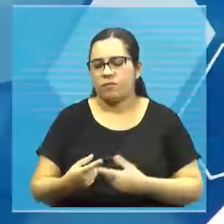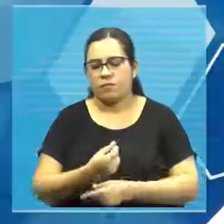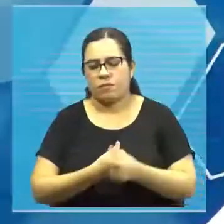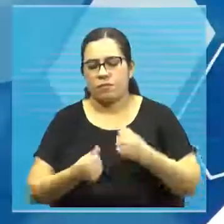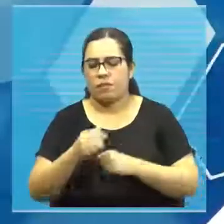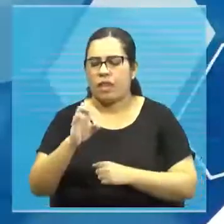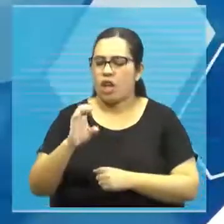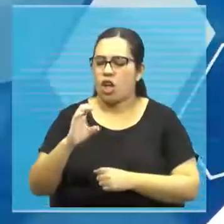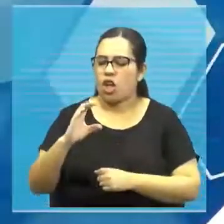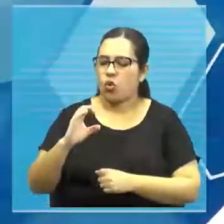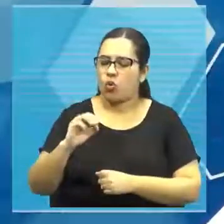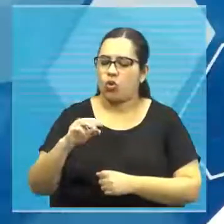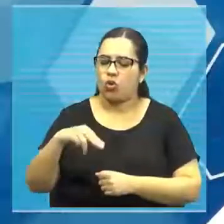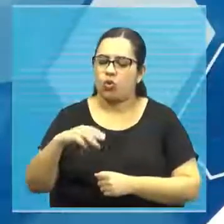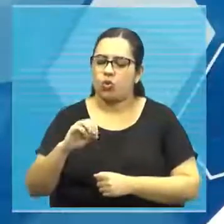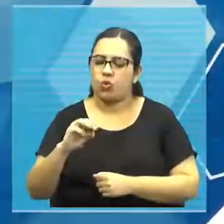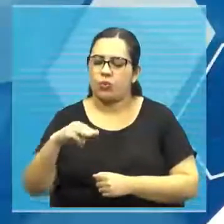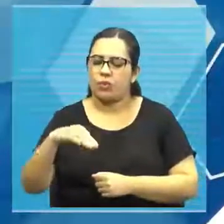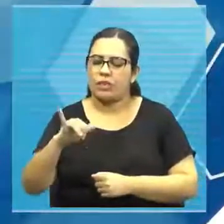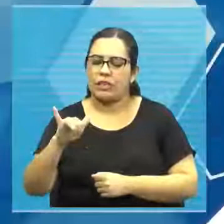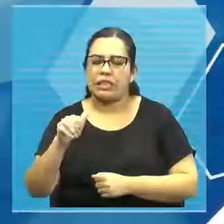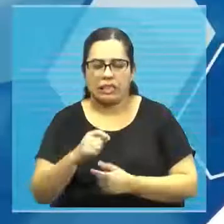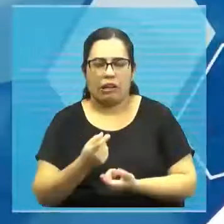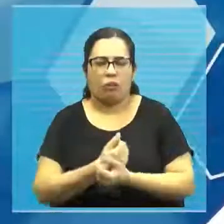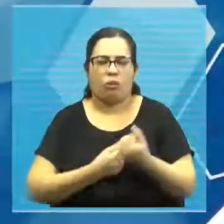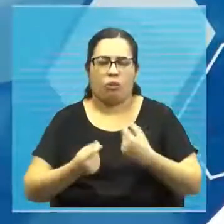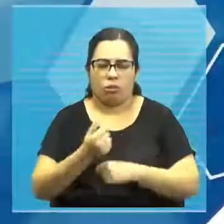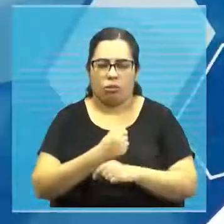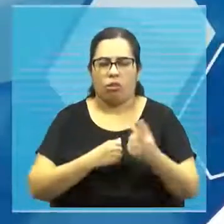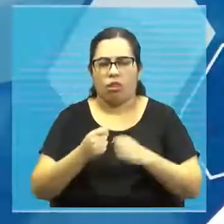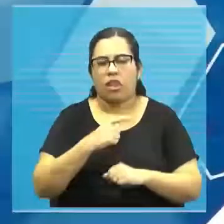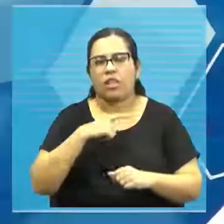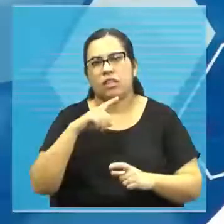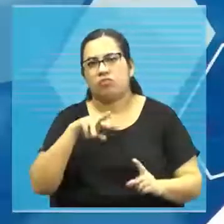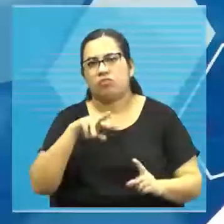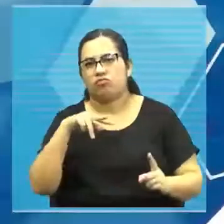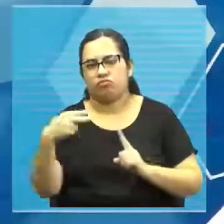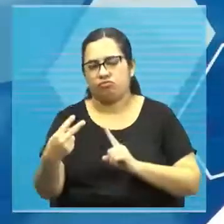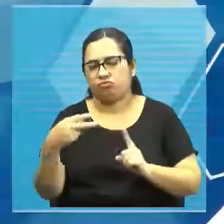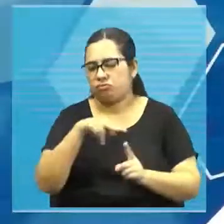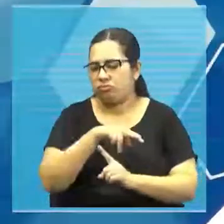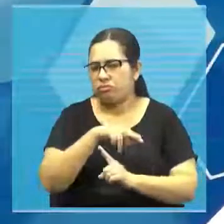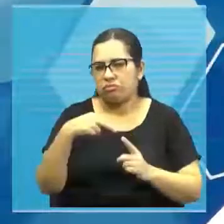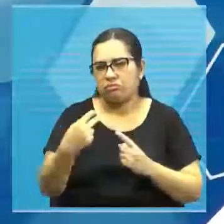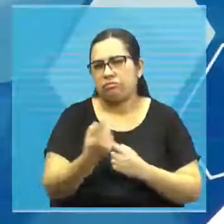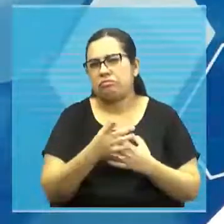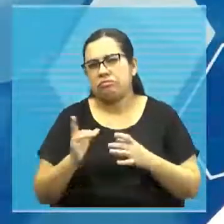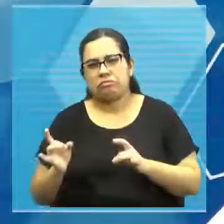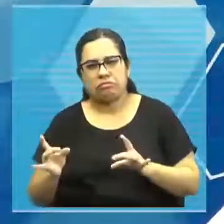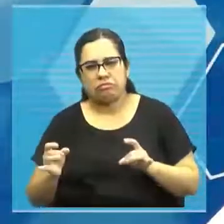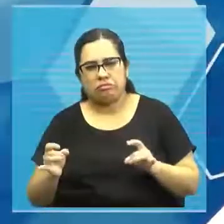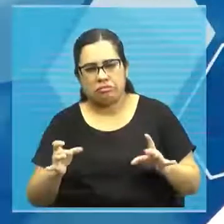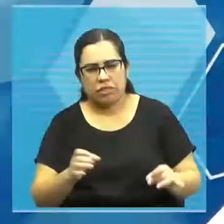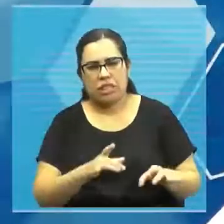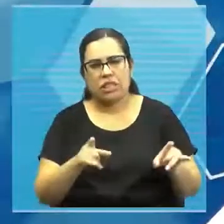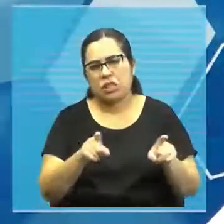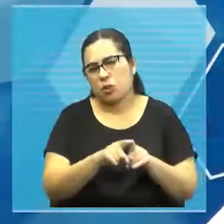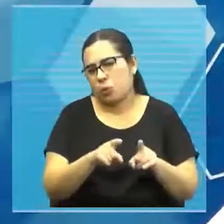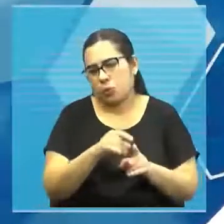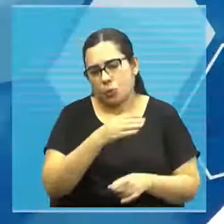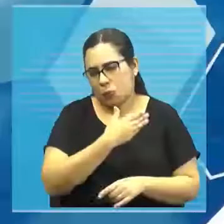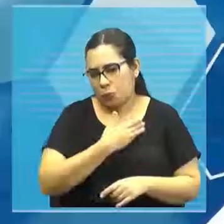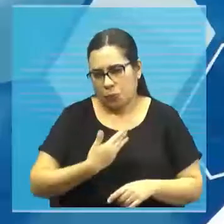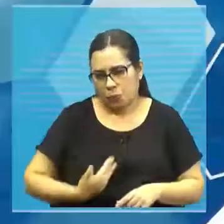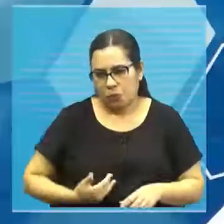a gente tem três vírus tem que pelo menos do ponto de vista dos mercados e do Estado